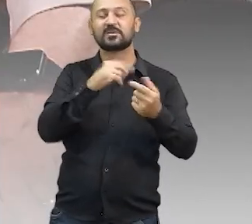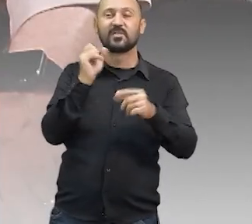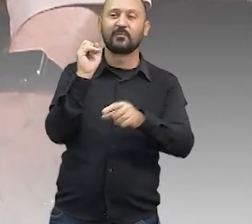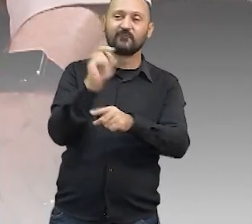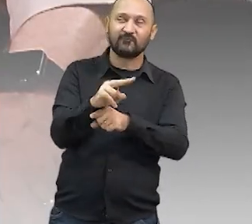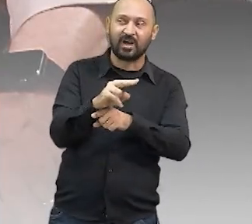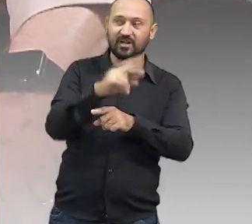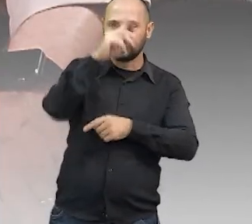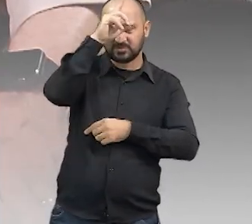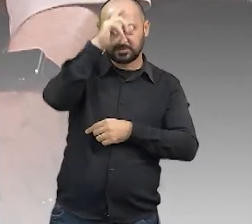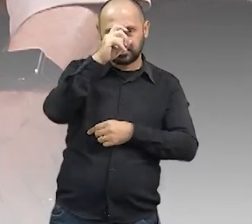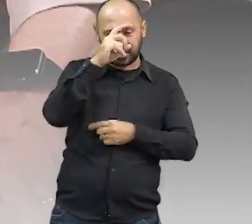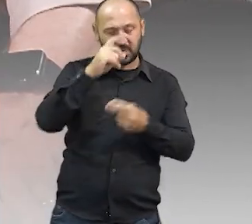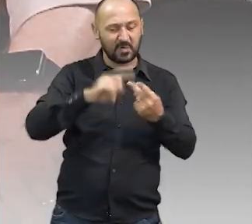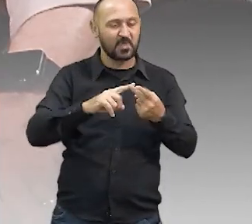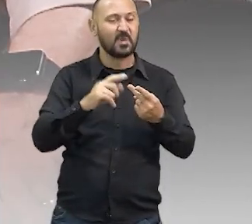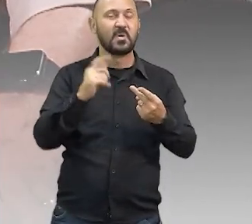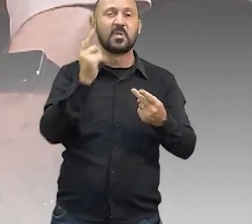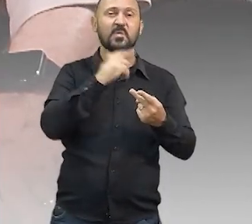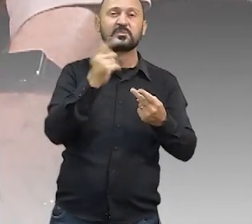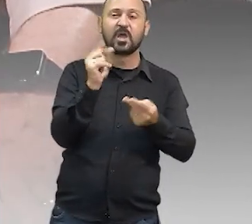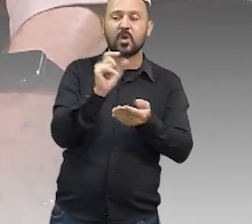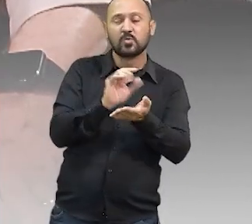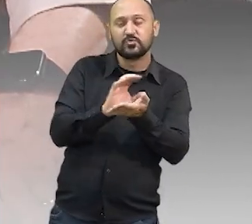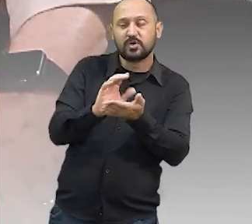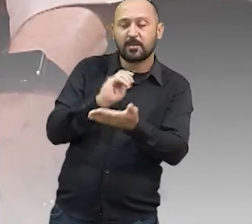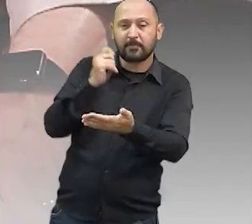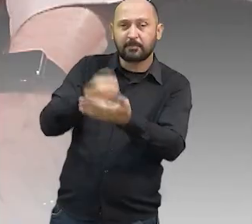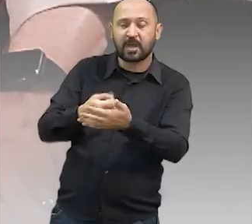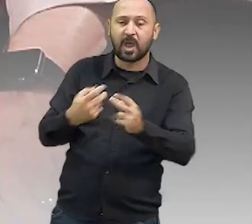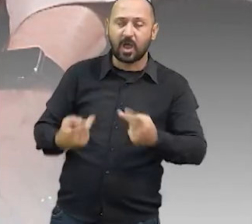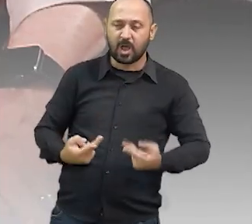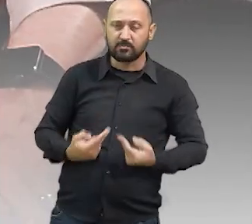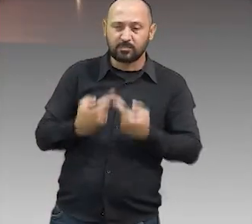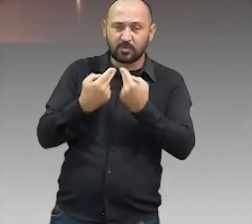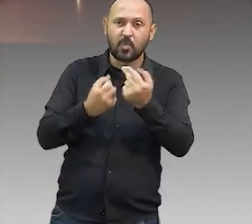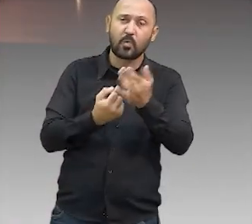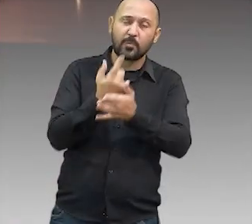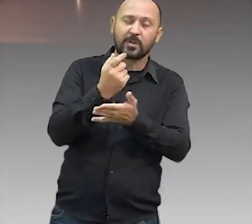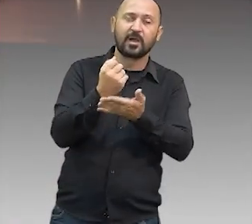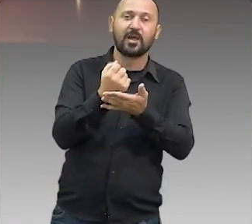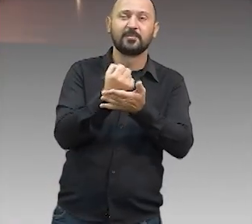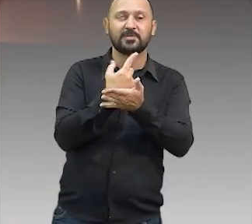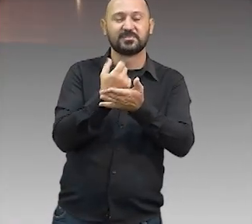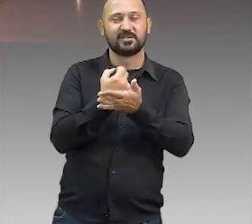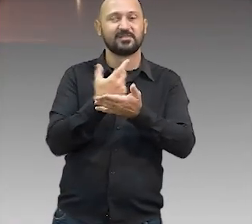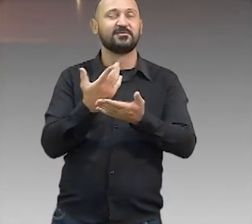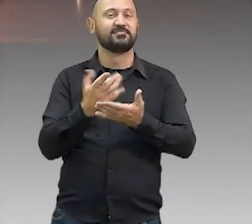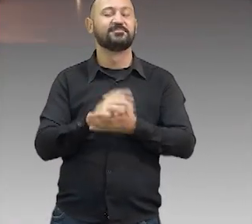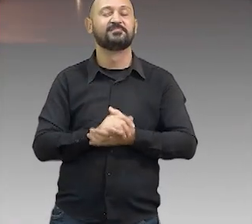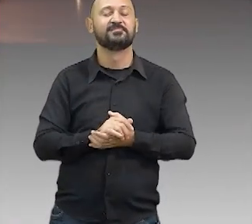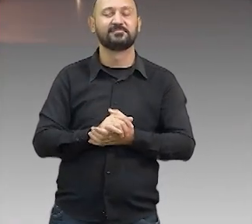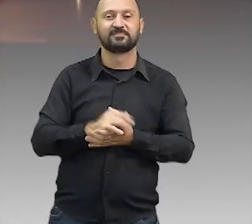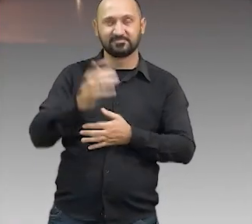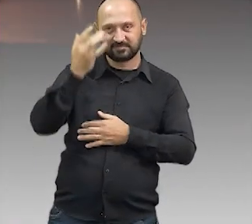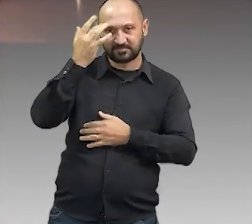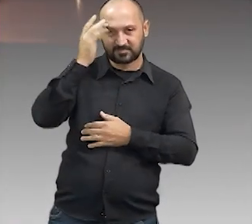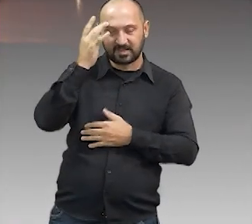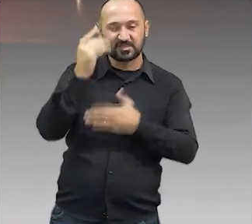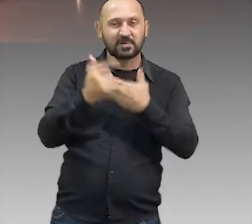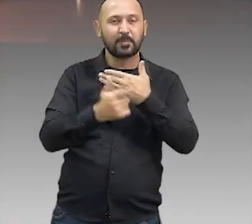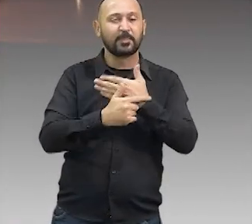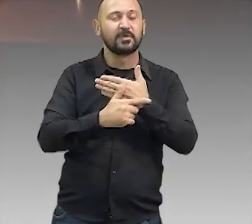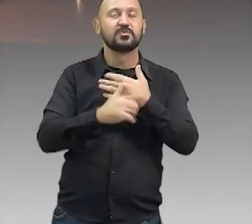hospitalar, consegue o dinheiro para fazer a cirurgia, para comprar a medicação. E eu acho que esse papel que a gente já faz